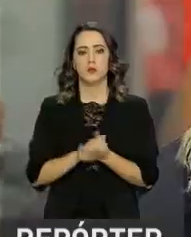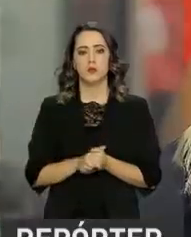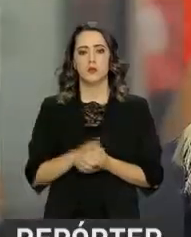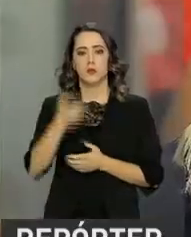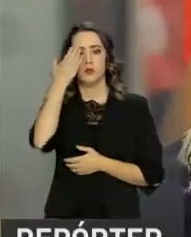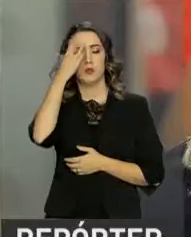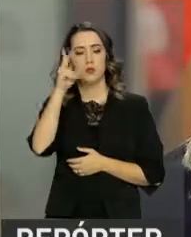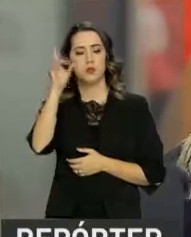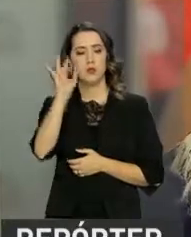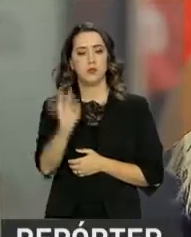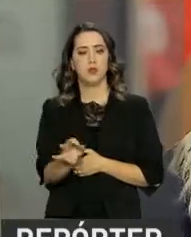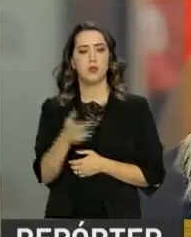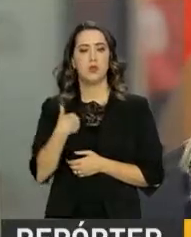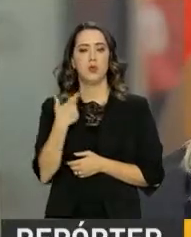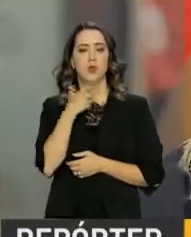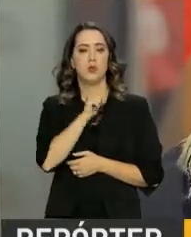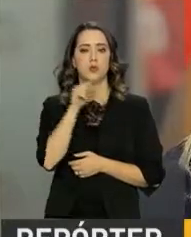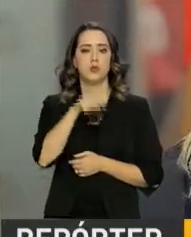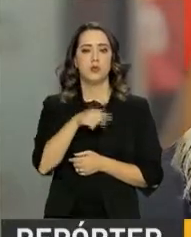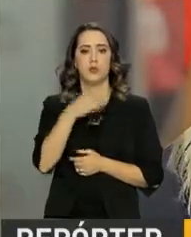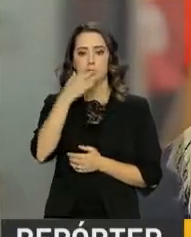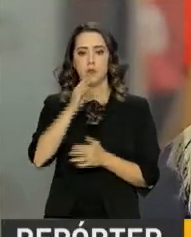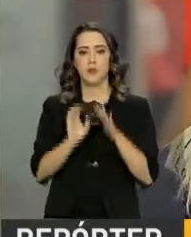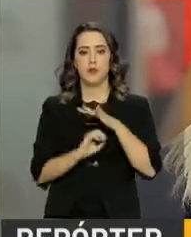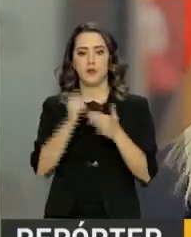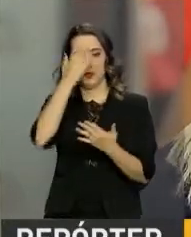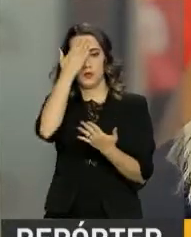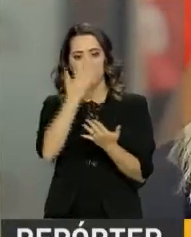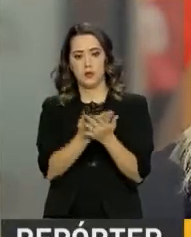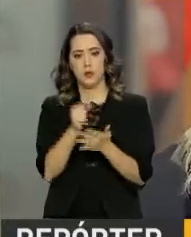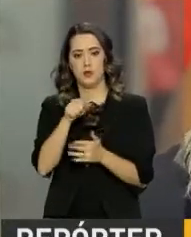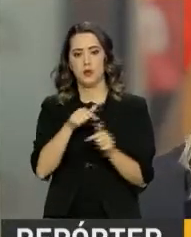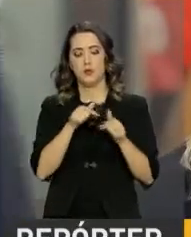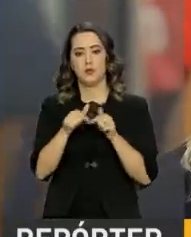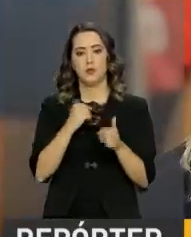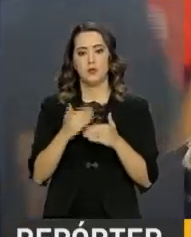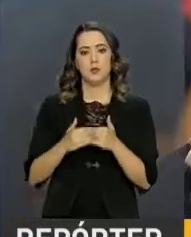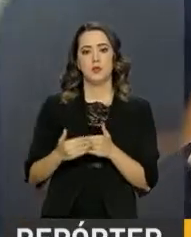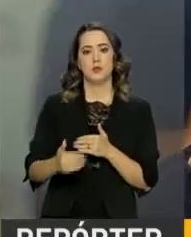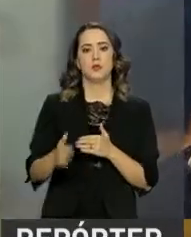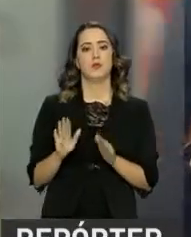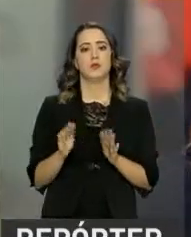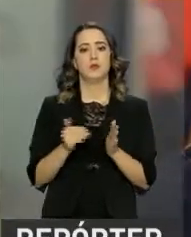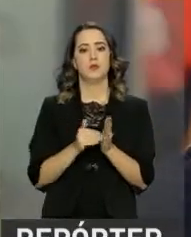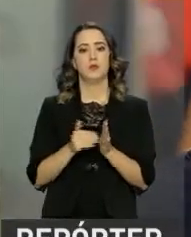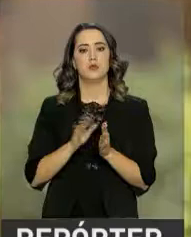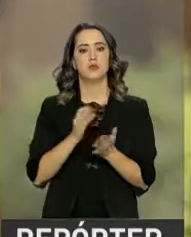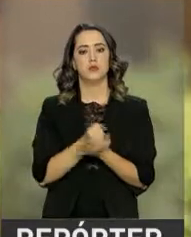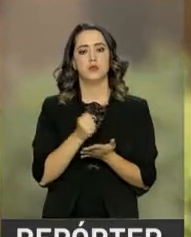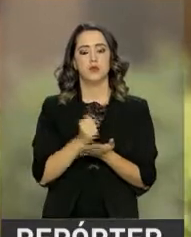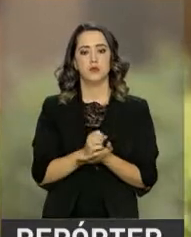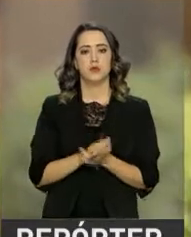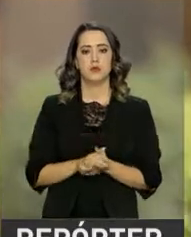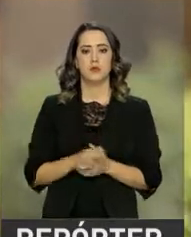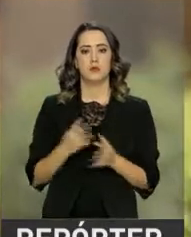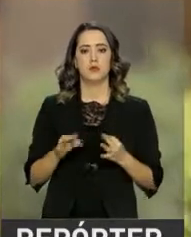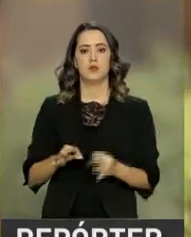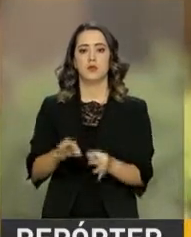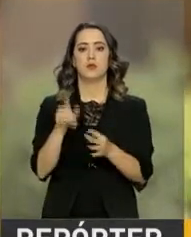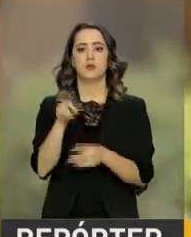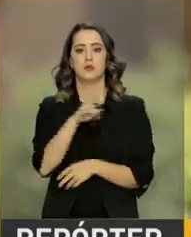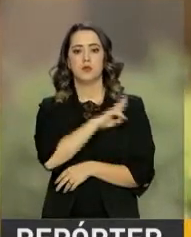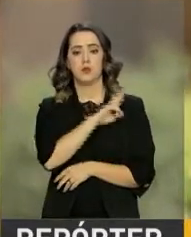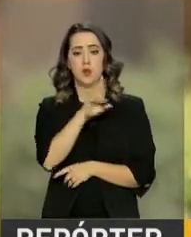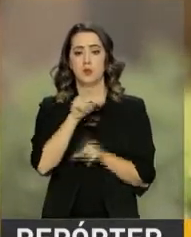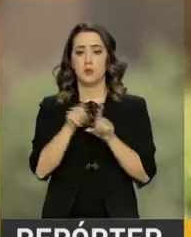Graças a Deus deu tudo certo. Consegui aqui, a empresa acreditou e aí eu estou aqui até hoje efetivada, agora já efetivada. E a tecnologia foi